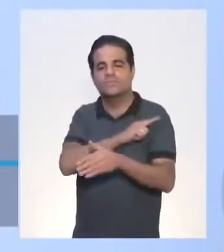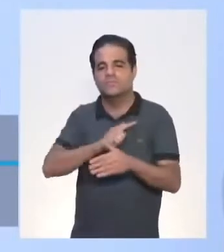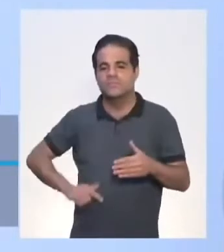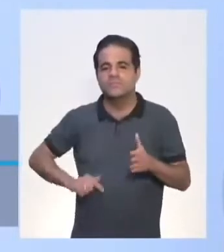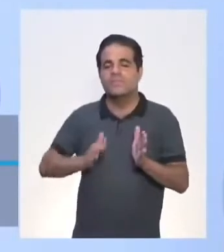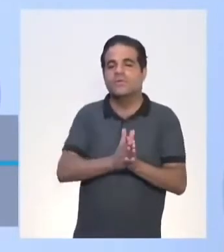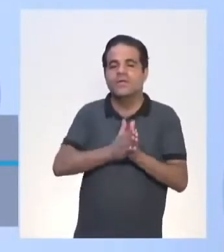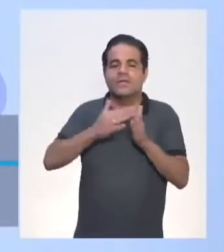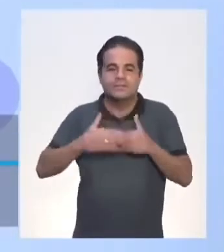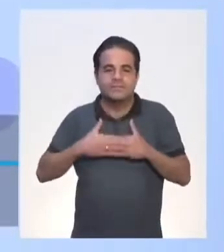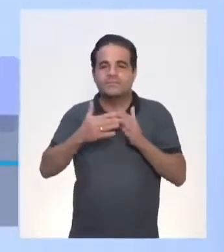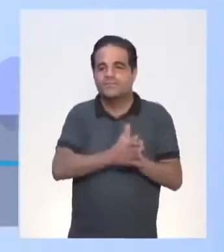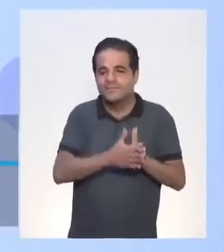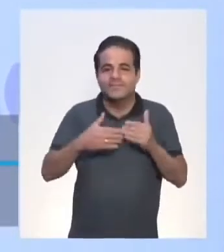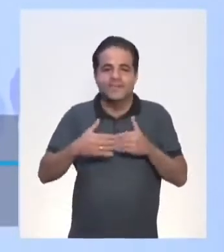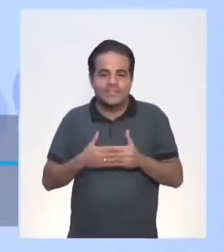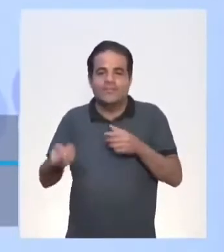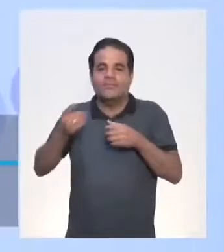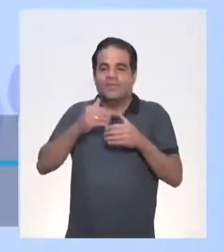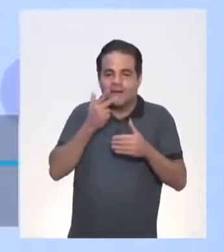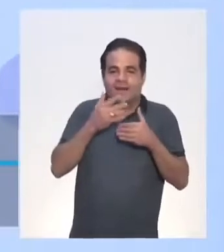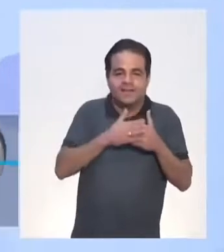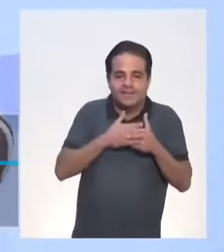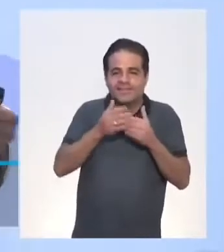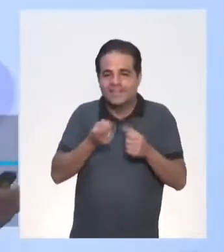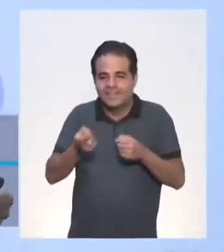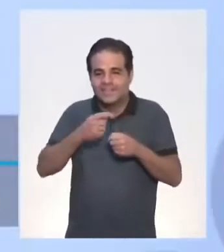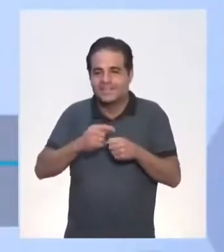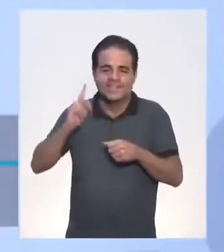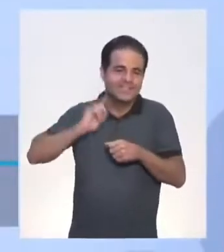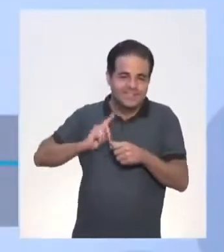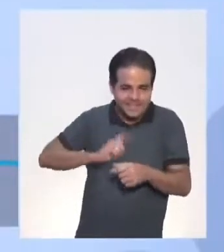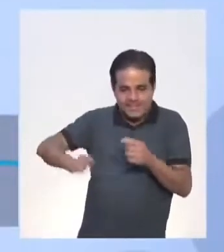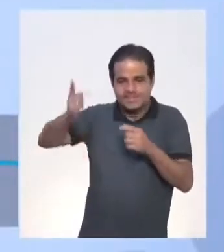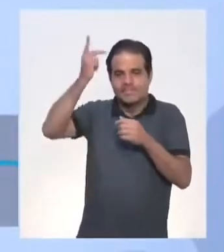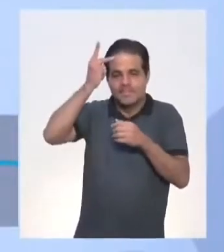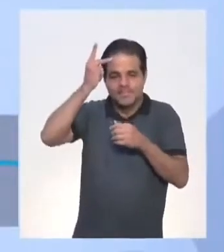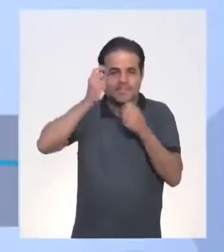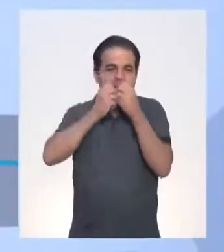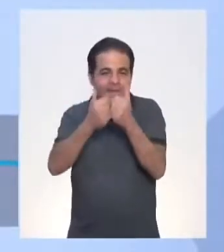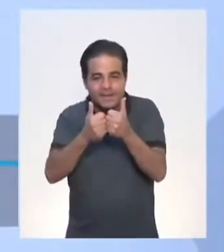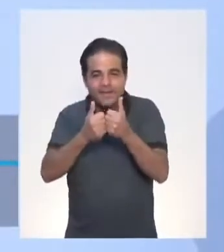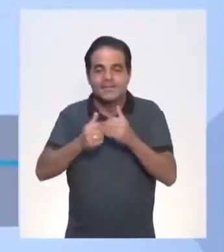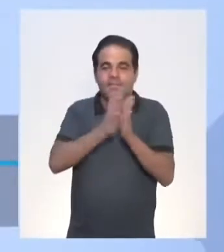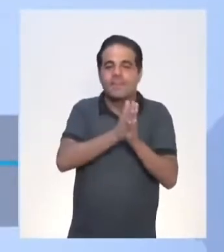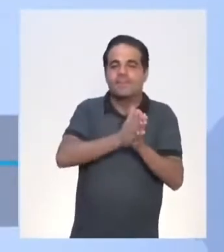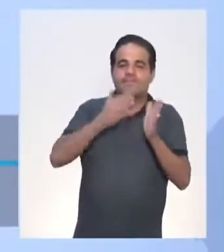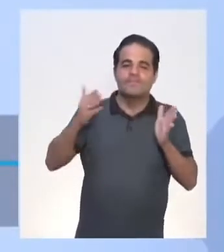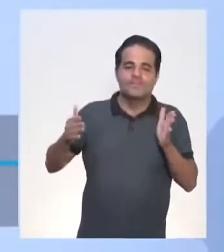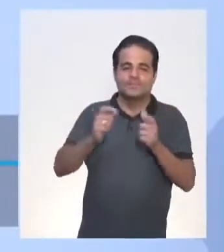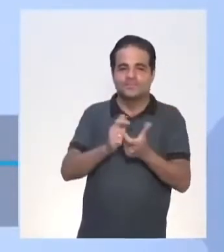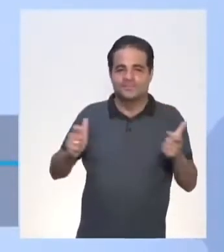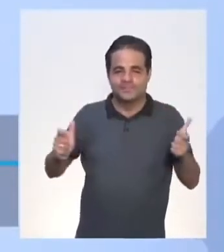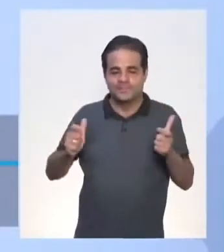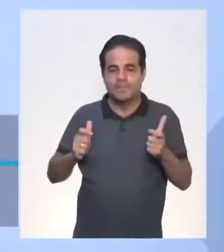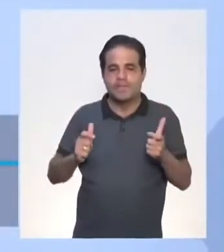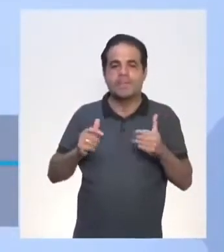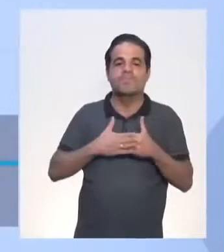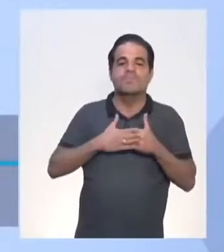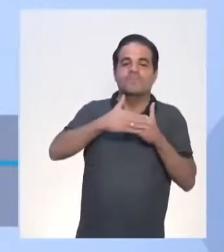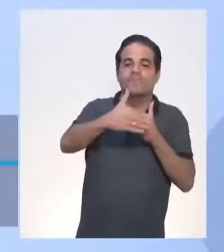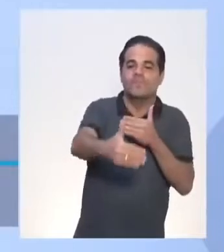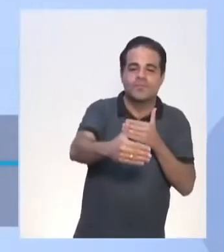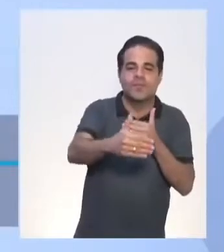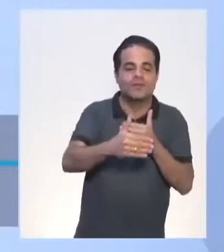aos presidentes paulistas e mineiros. Legal? Essa estrutura, esse